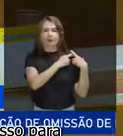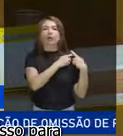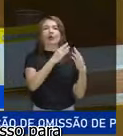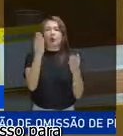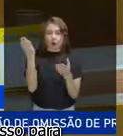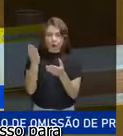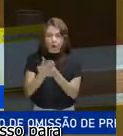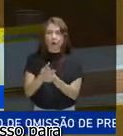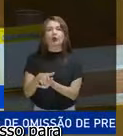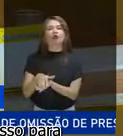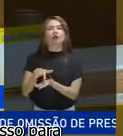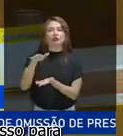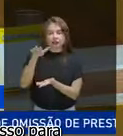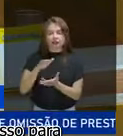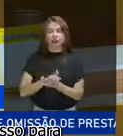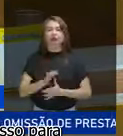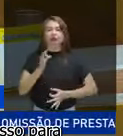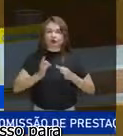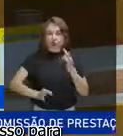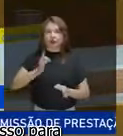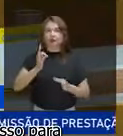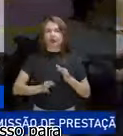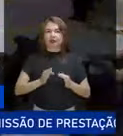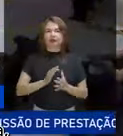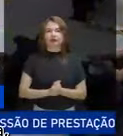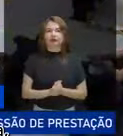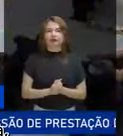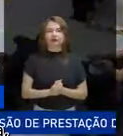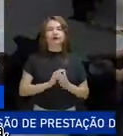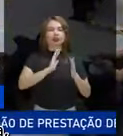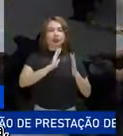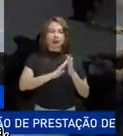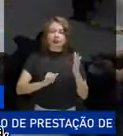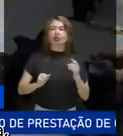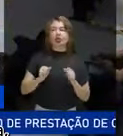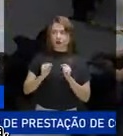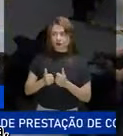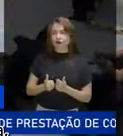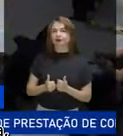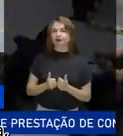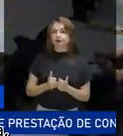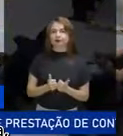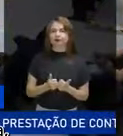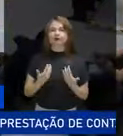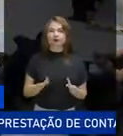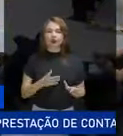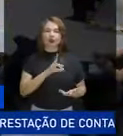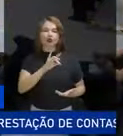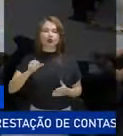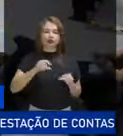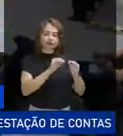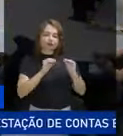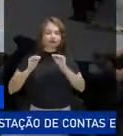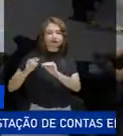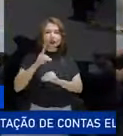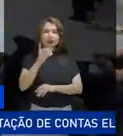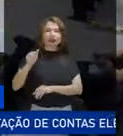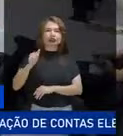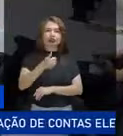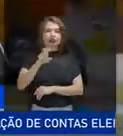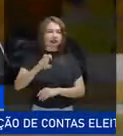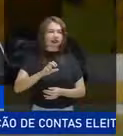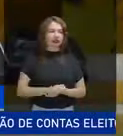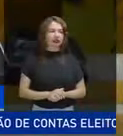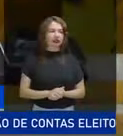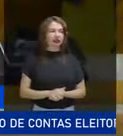né, para fazermos o julgamento. Está retirado de pauta. Então, Imagem para o do dia plenário. 15. Não